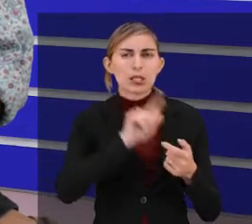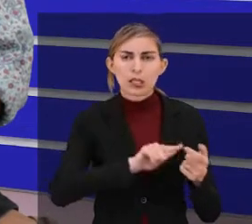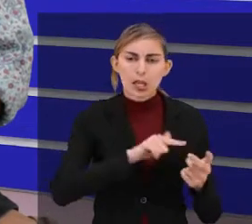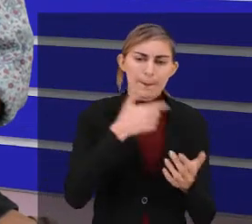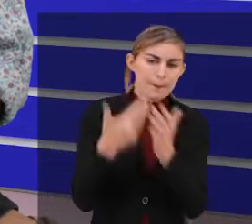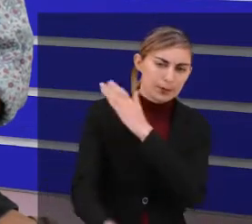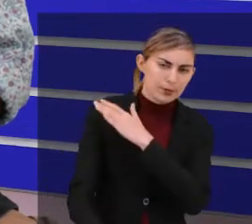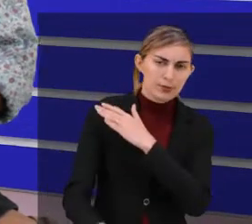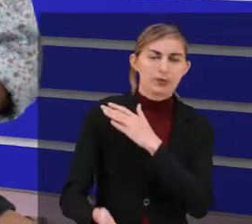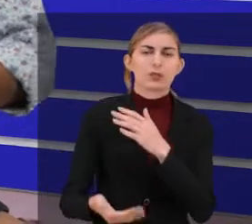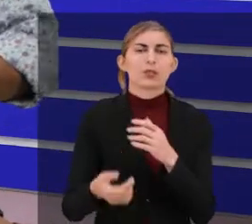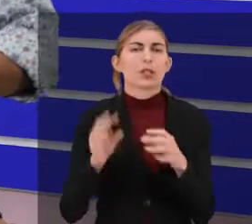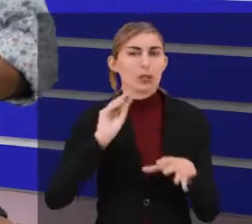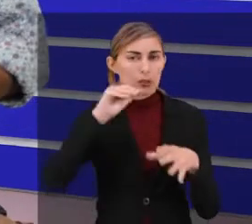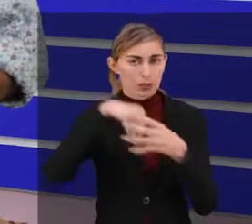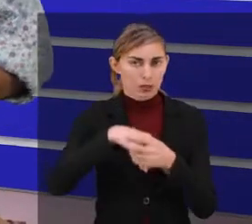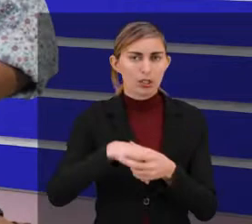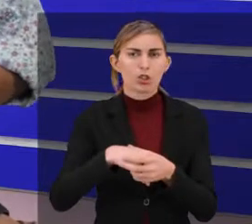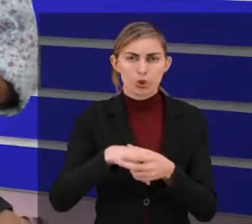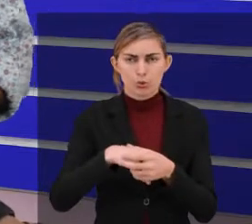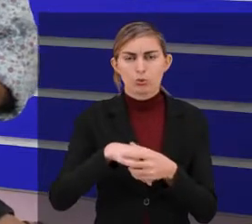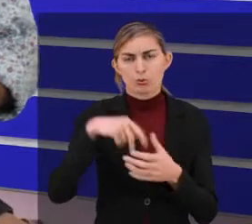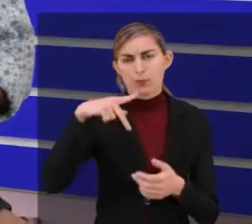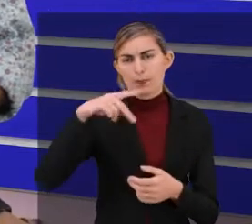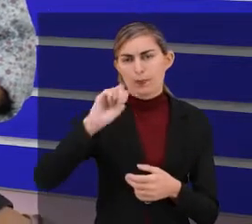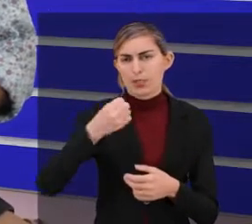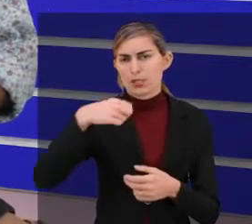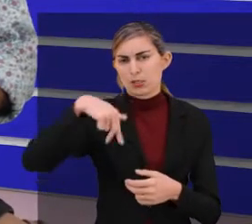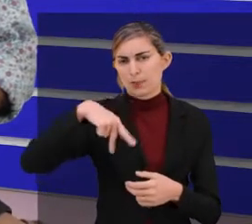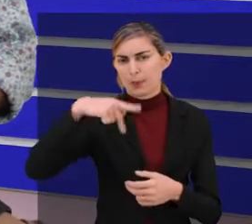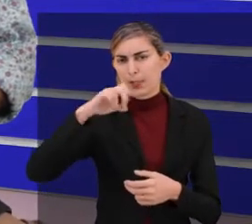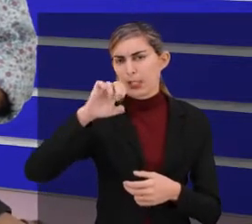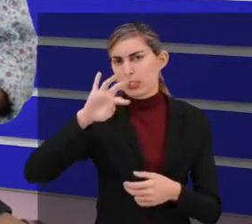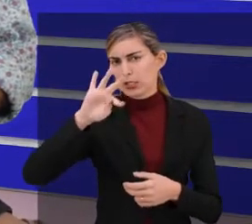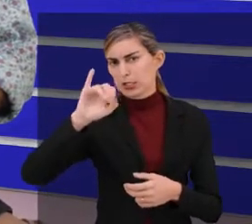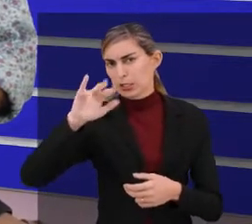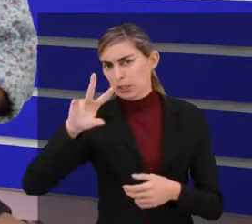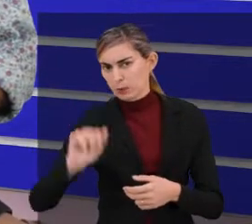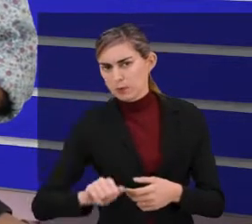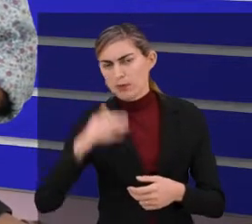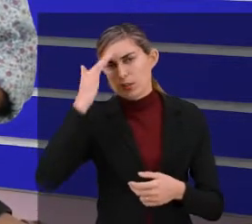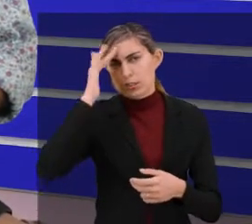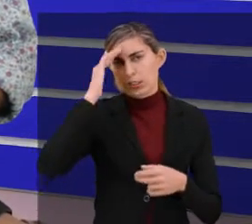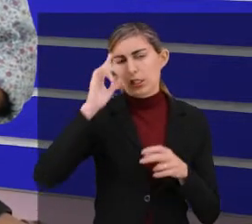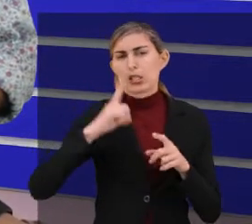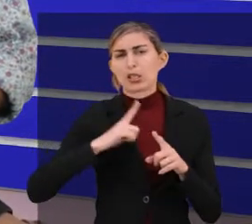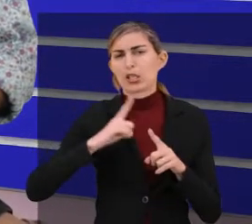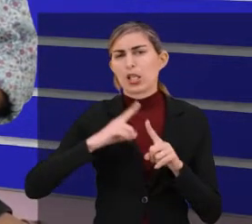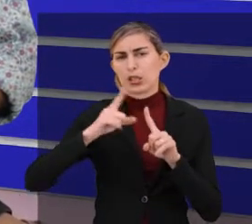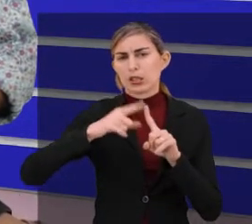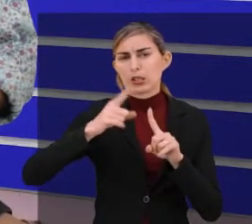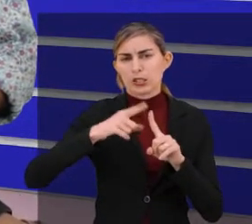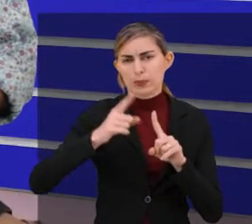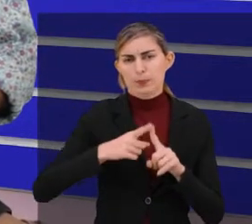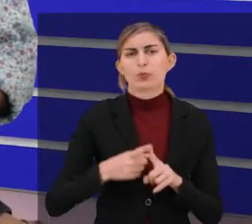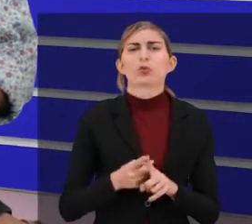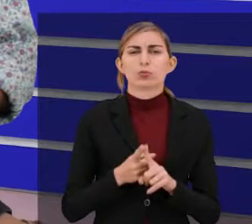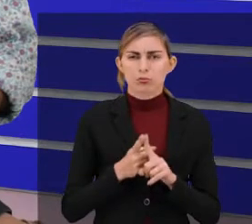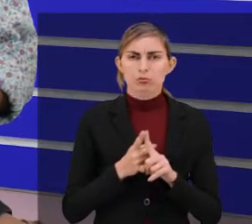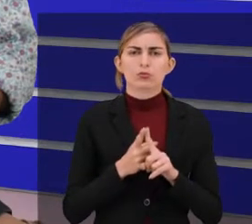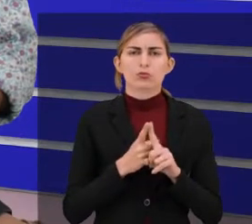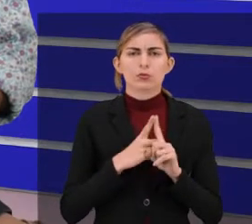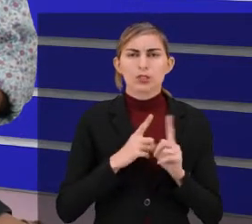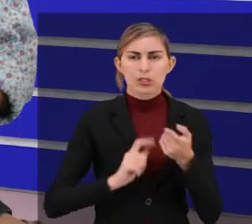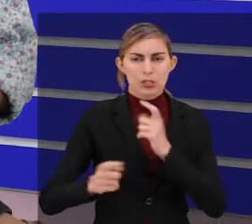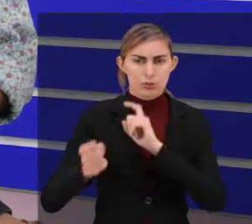ganhar-perder. Dentro dessa perspectiva, nós entendemos que existem os estilos de negociadores. E